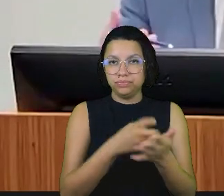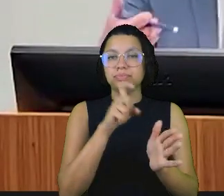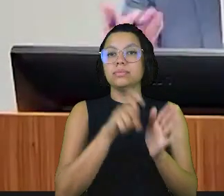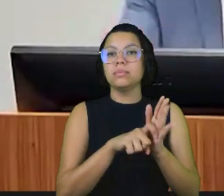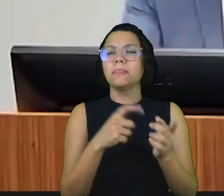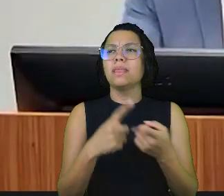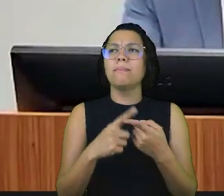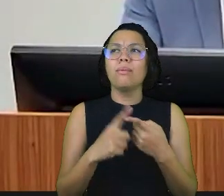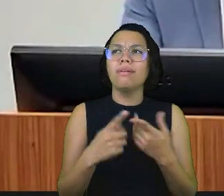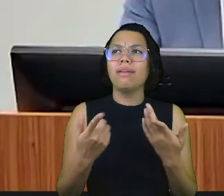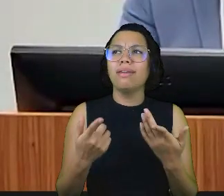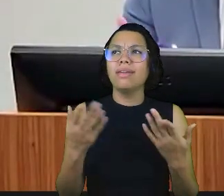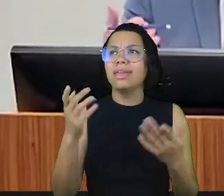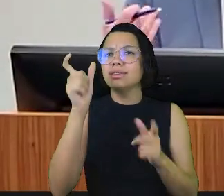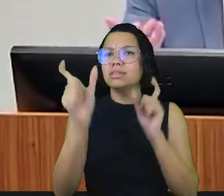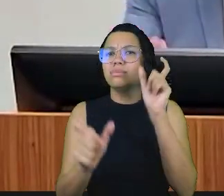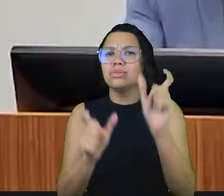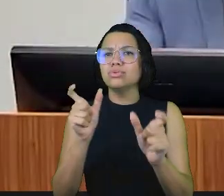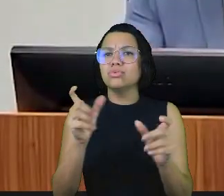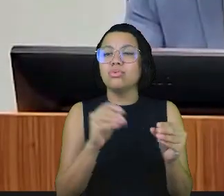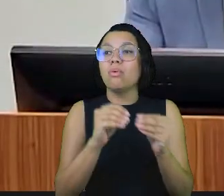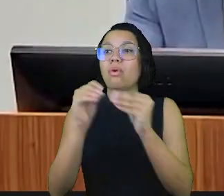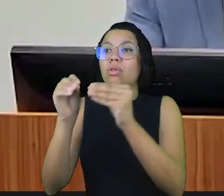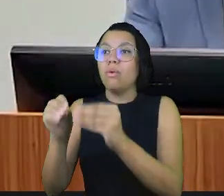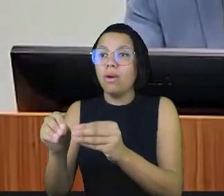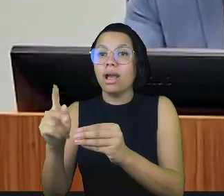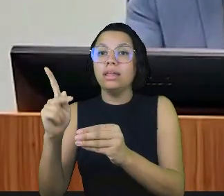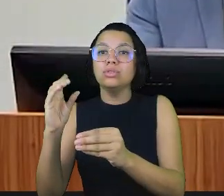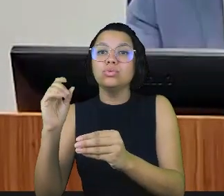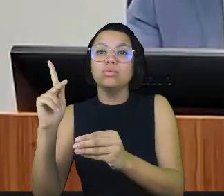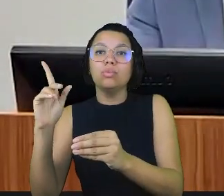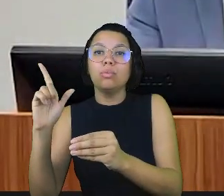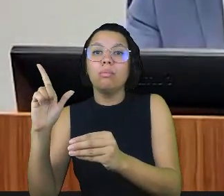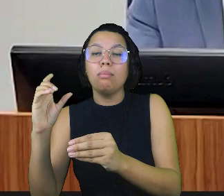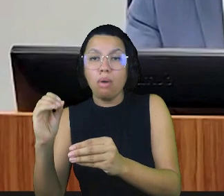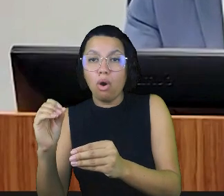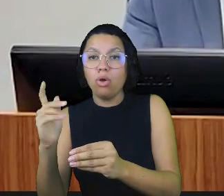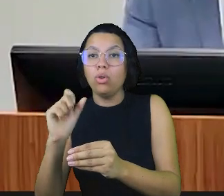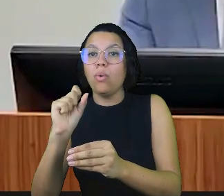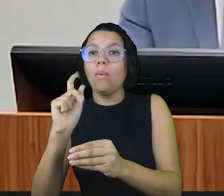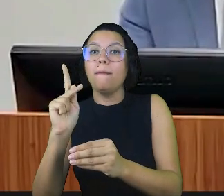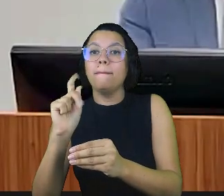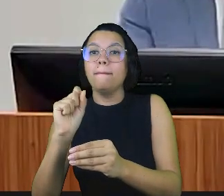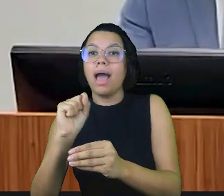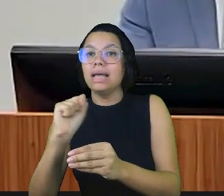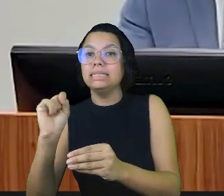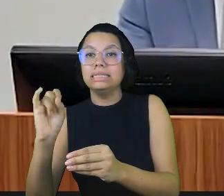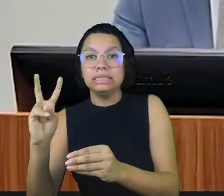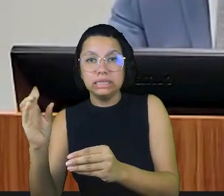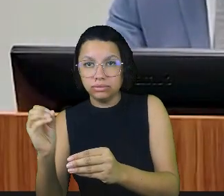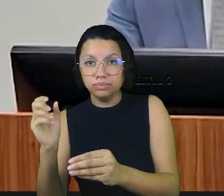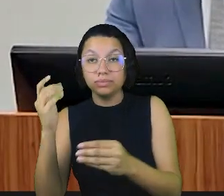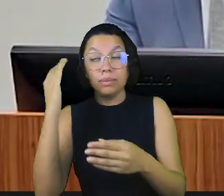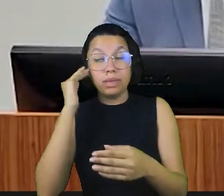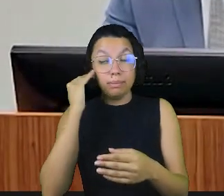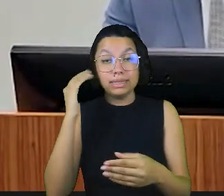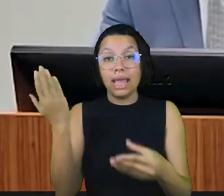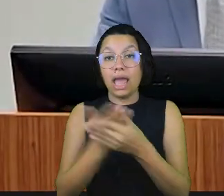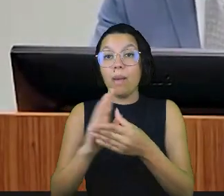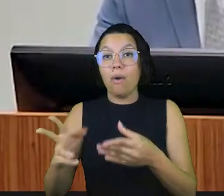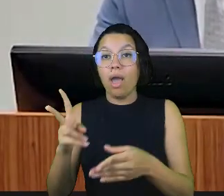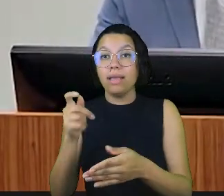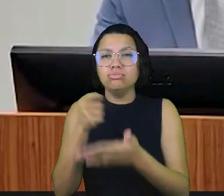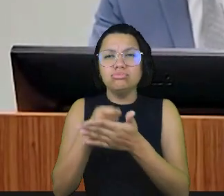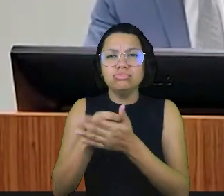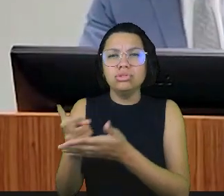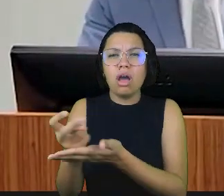são alocados via redirecionamento no polo passivo da execução fiscal? Nós temos que pensar que o processo de execução fiscal ele não é posto